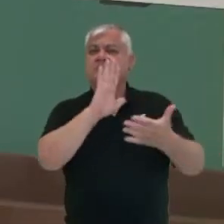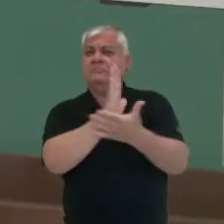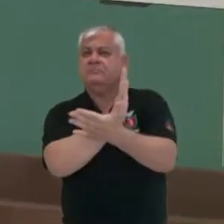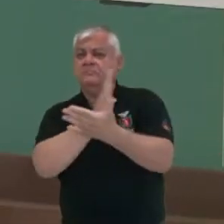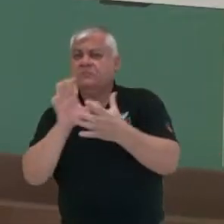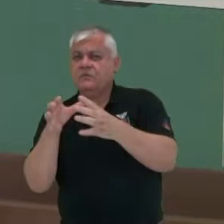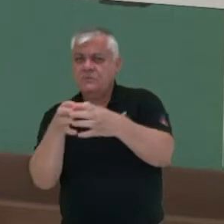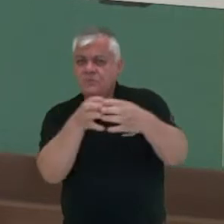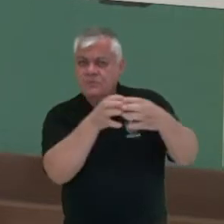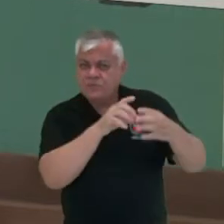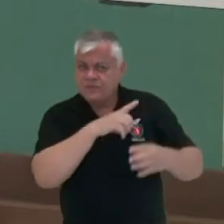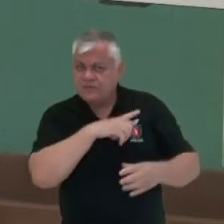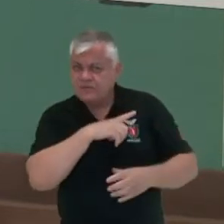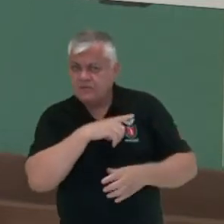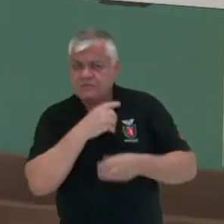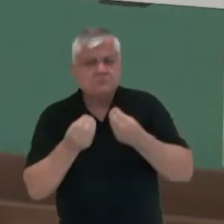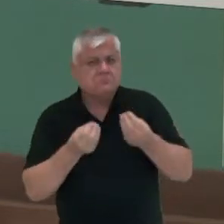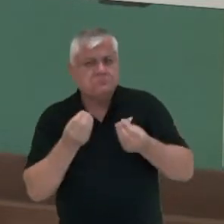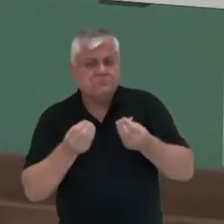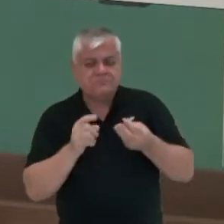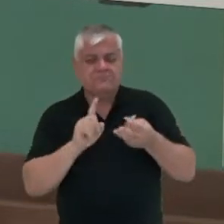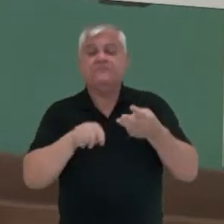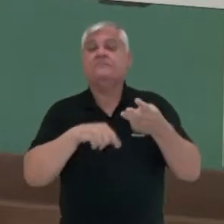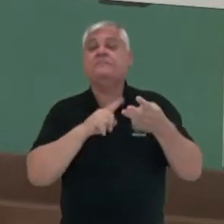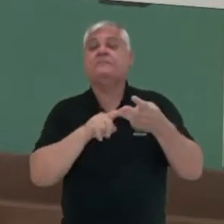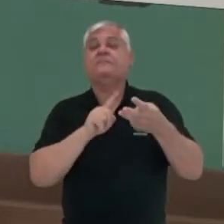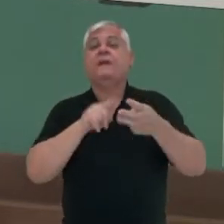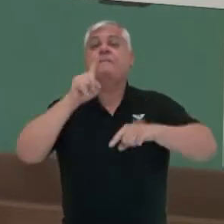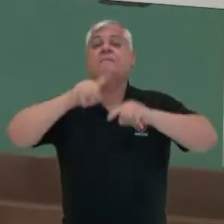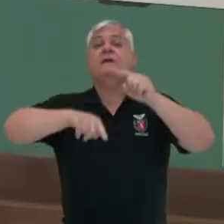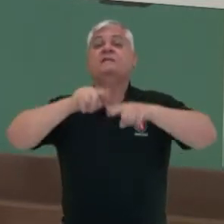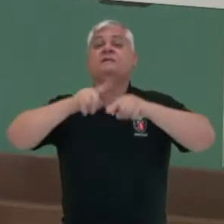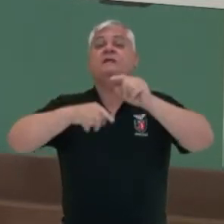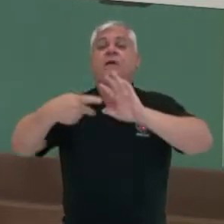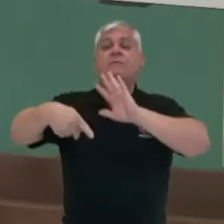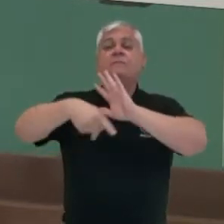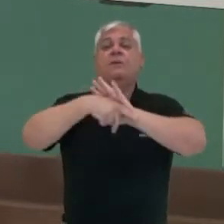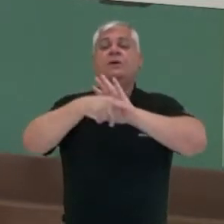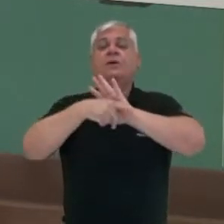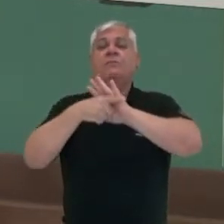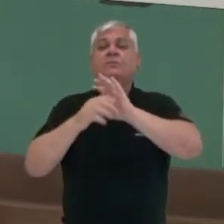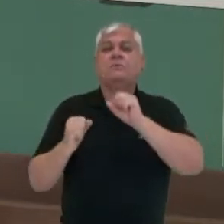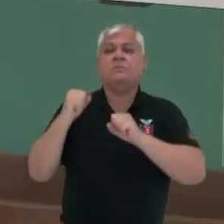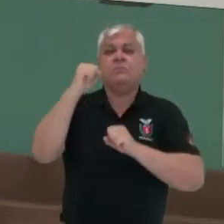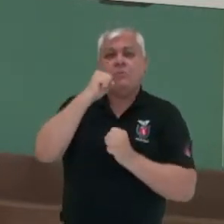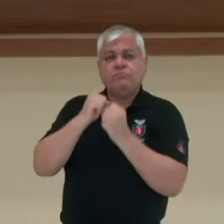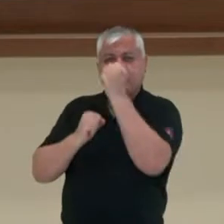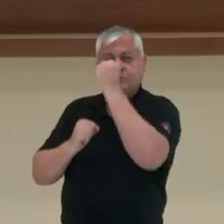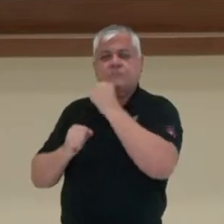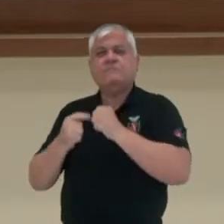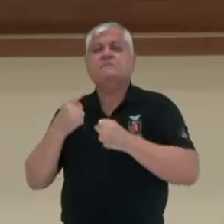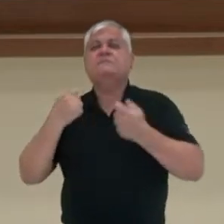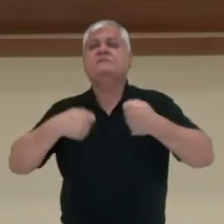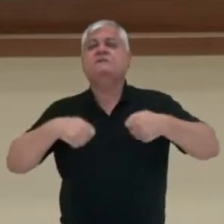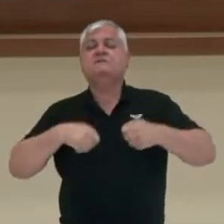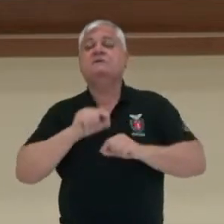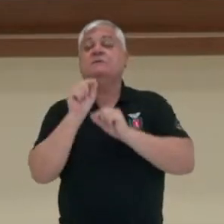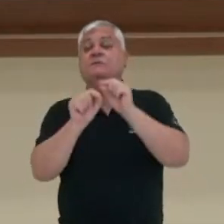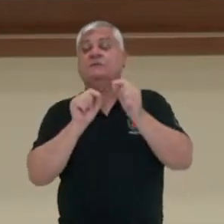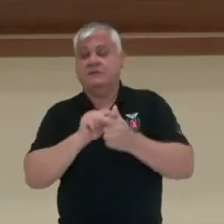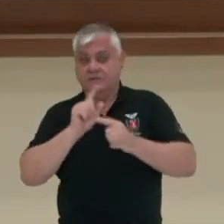acham? E qual o material obrigatório para lutar o boxe? Então, vocês acham que é necessário ter um